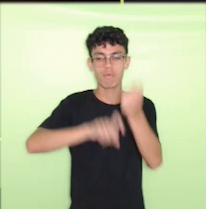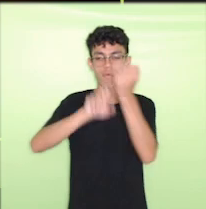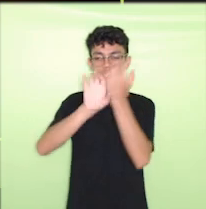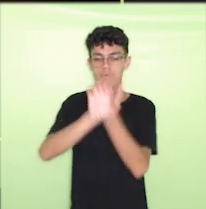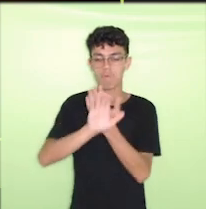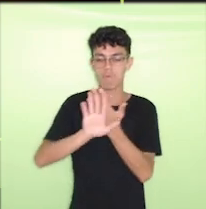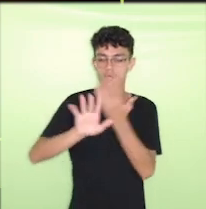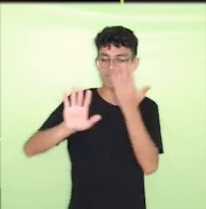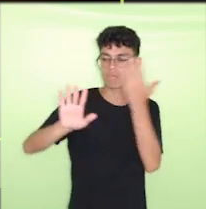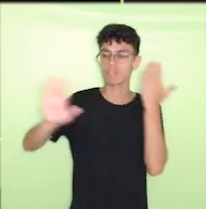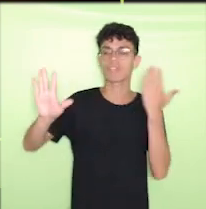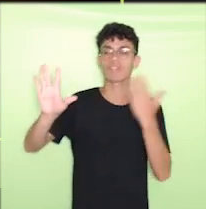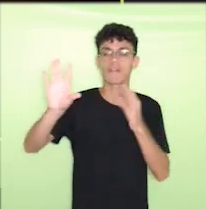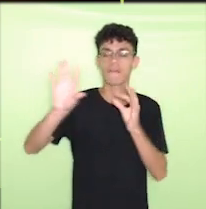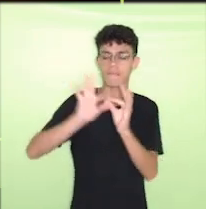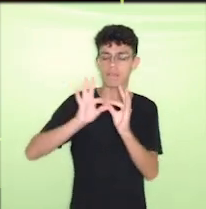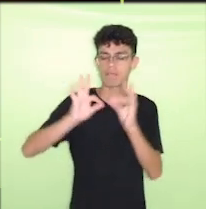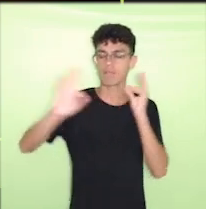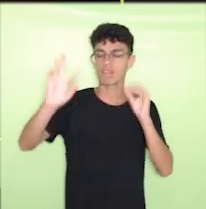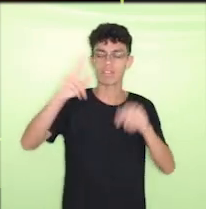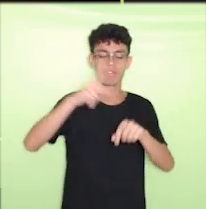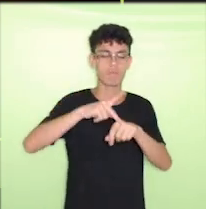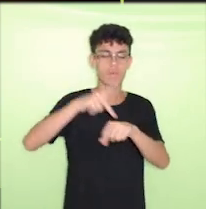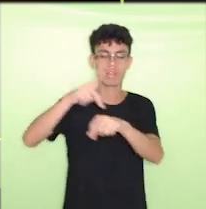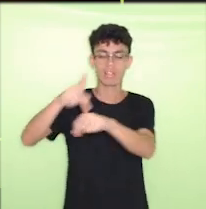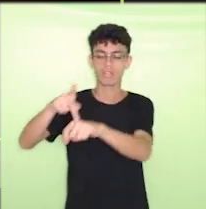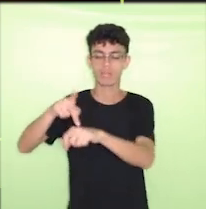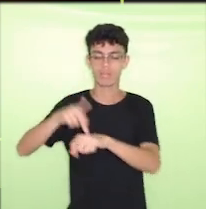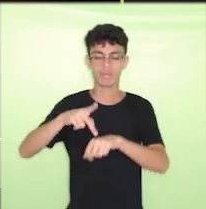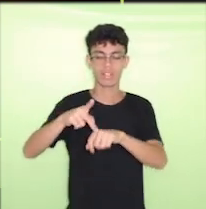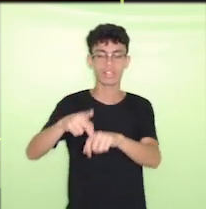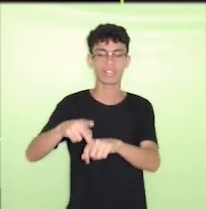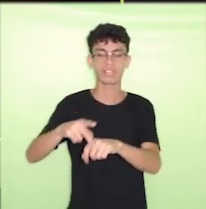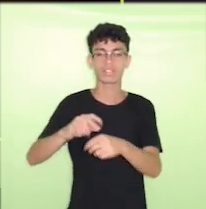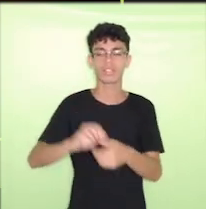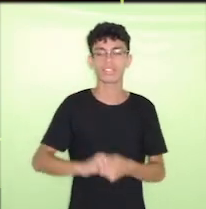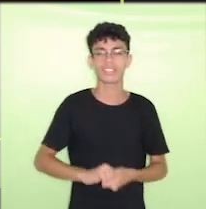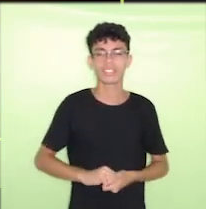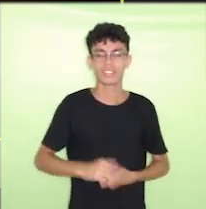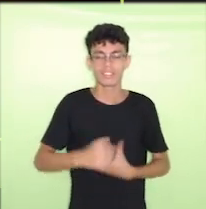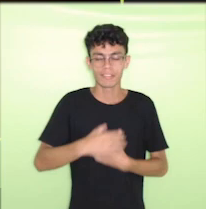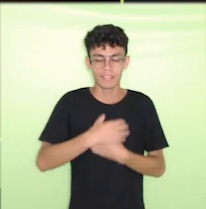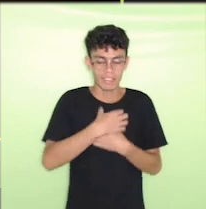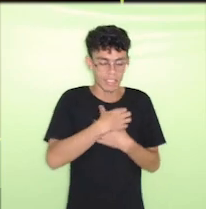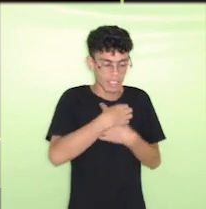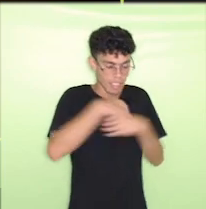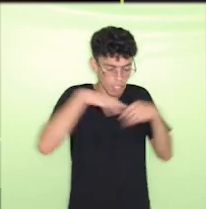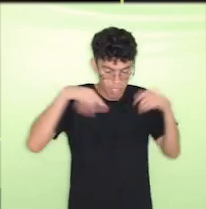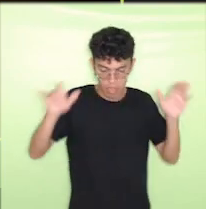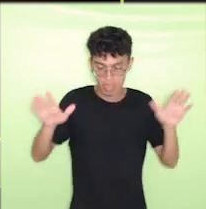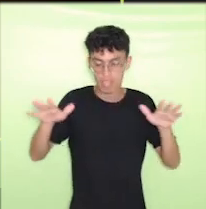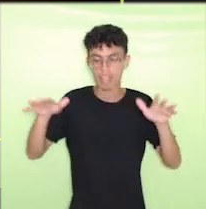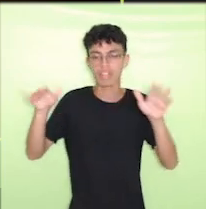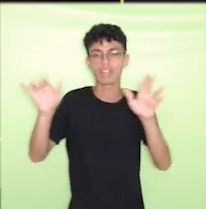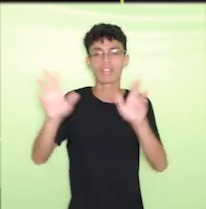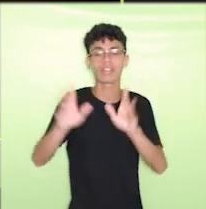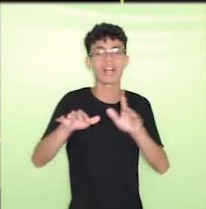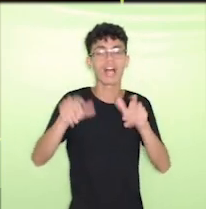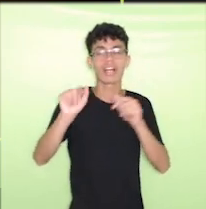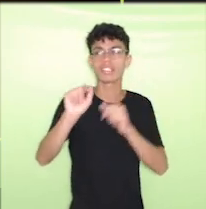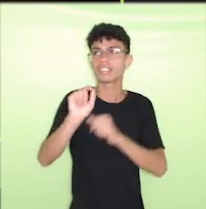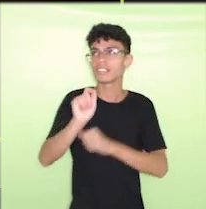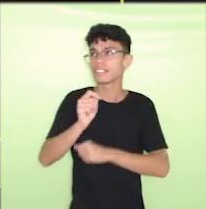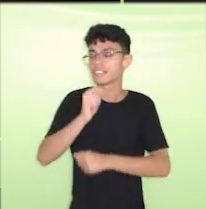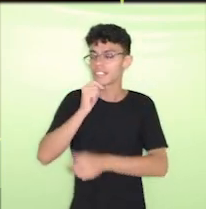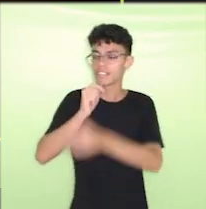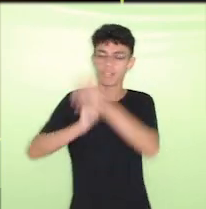entre nós uma extensão de pedra. Orfeu apodrece, luminoso de asas e de vermes, e ainda assim os